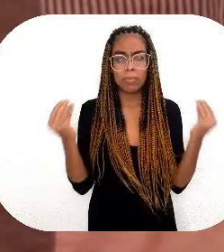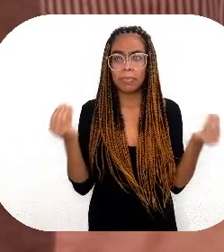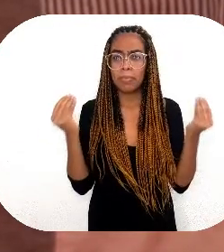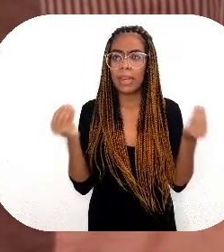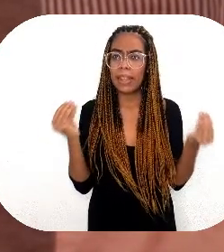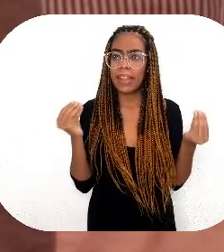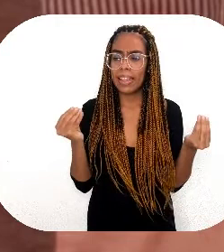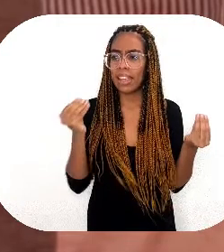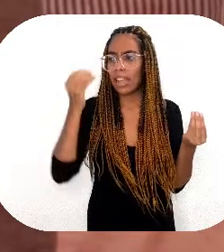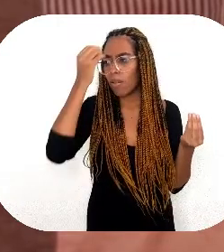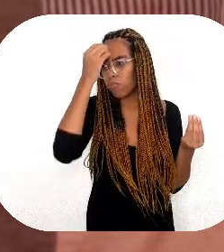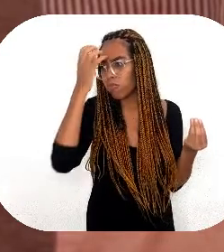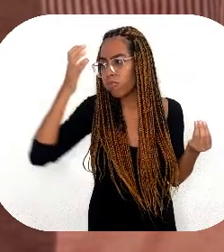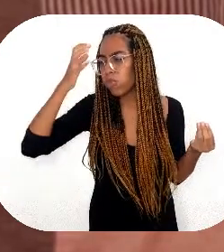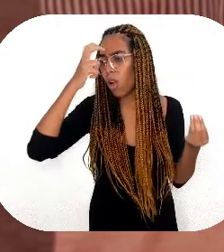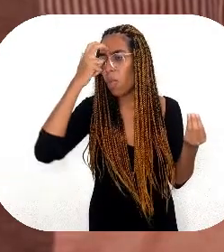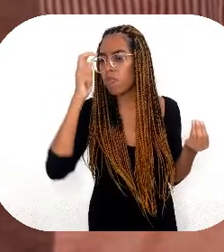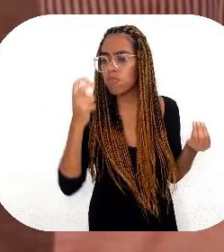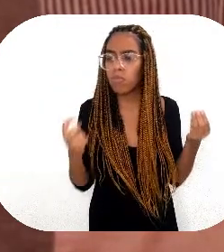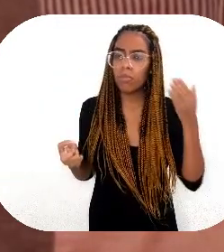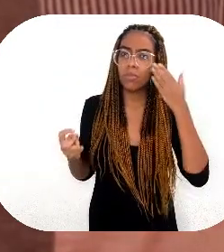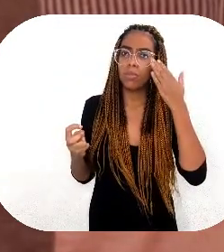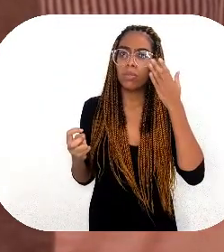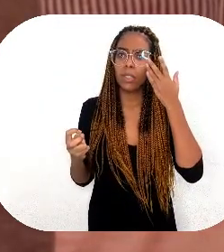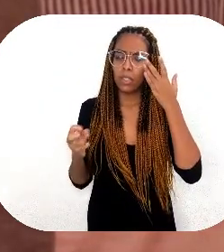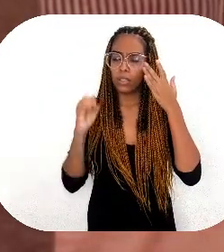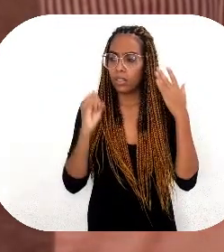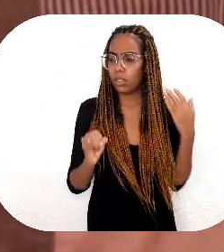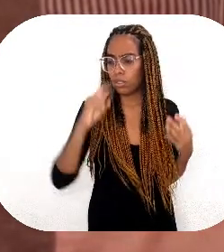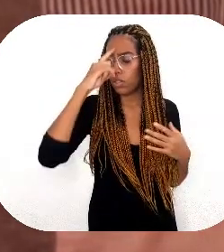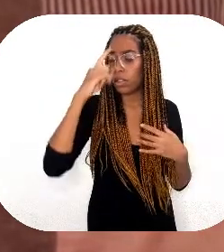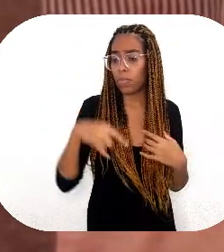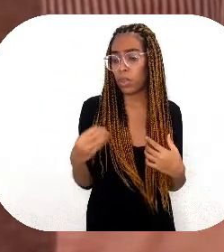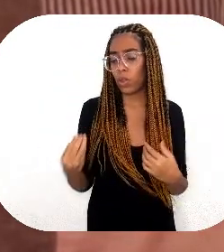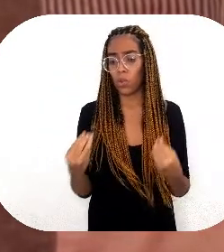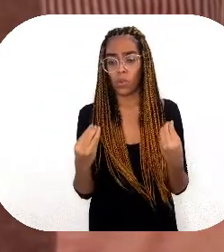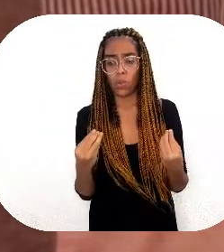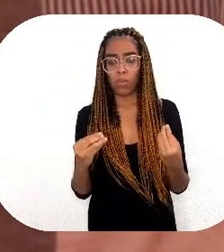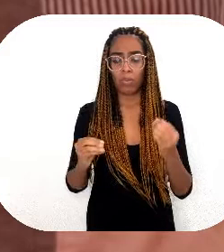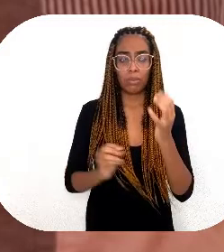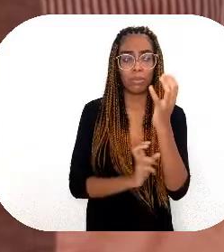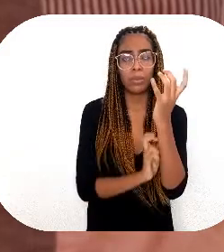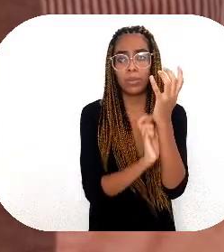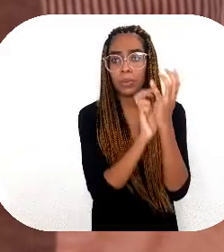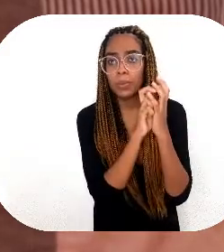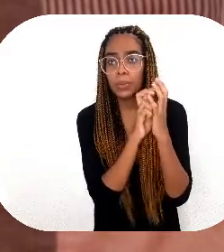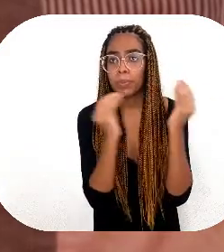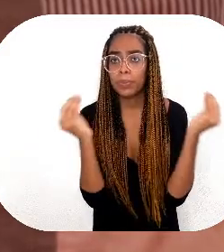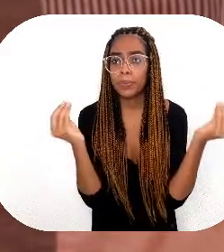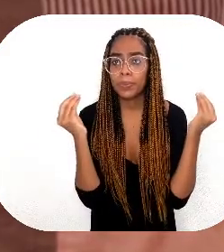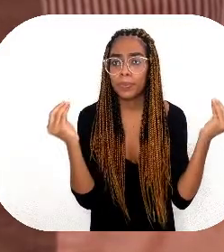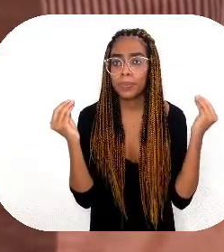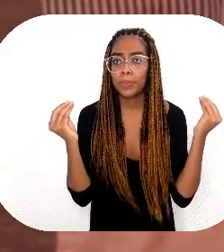puxa, de que me vale tanta sabedoria? De que me vale ser tão sábio? Se eu não sabia